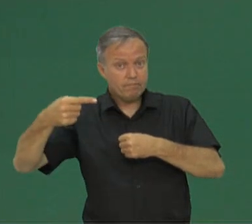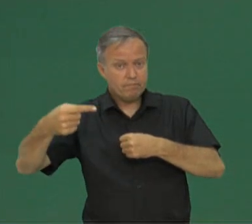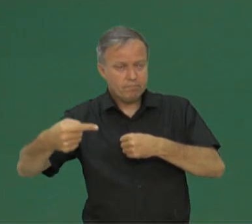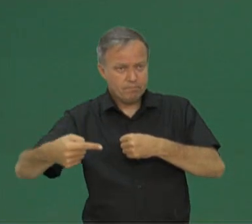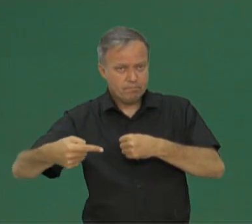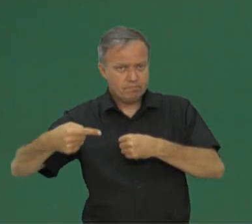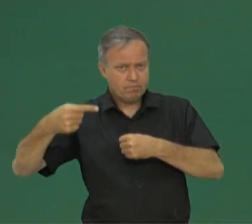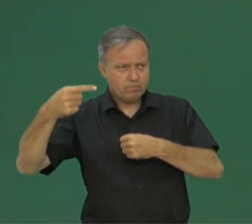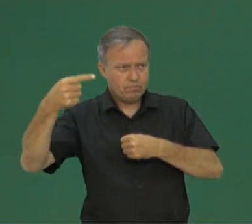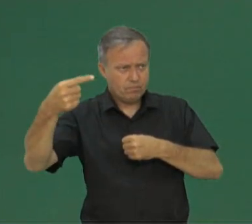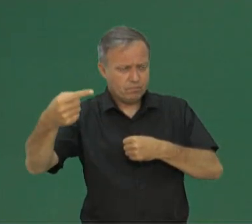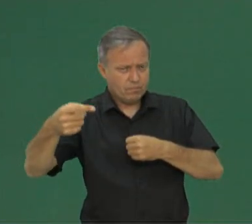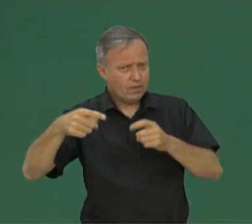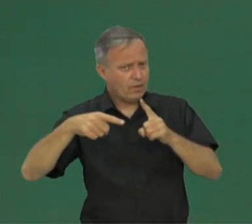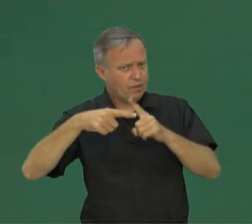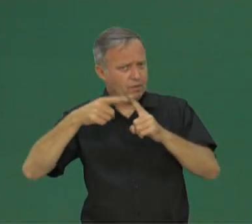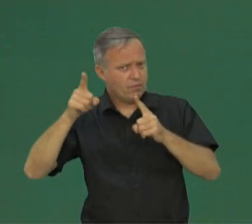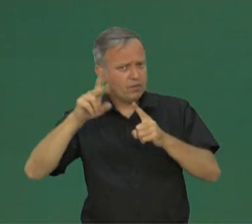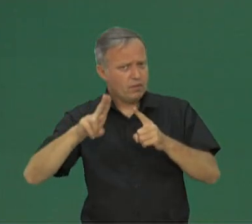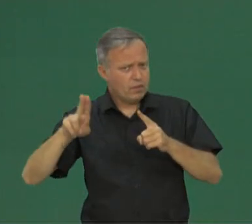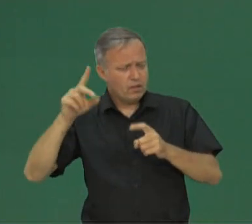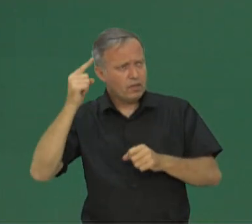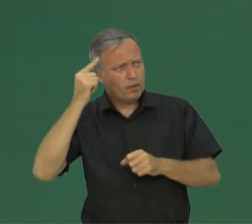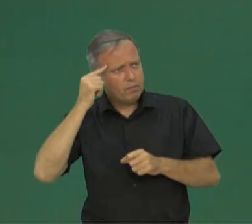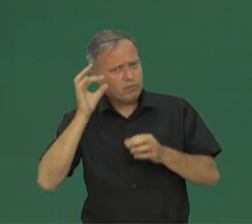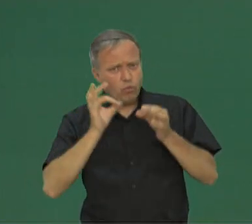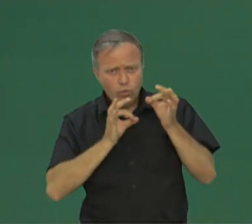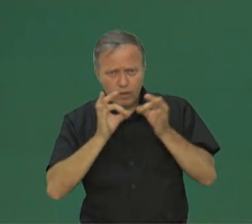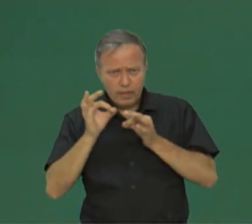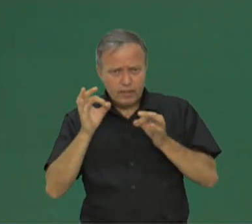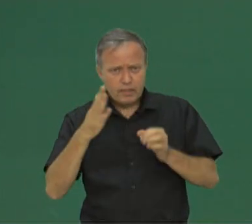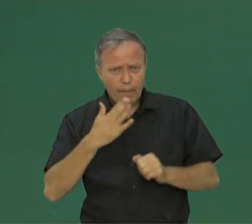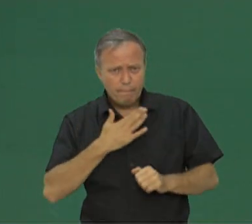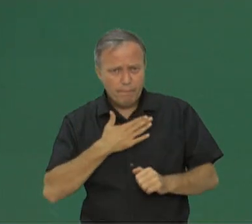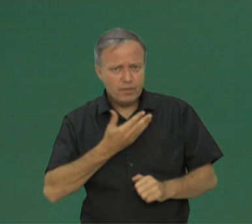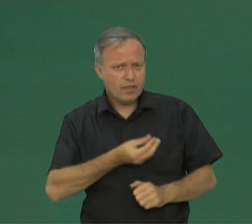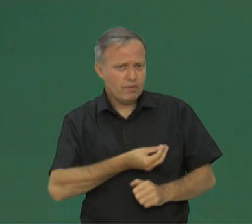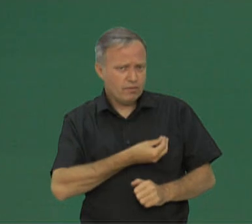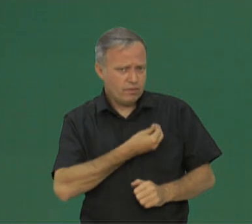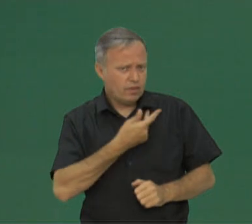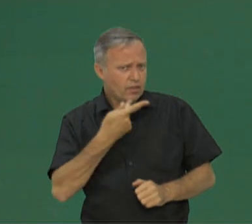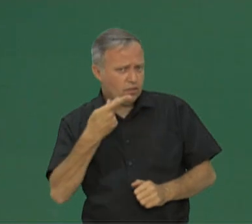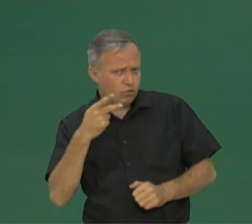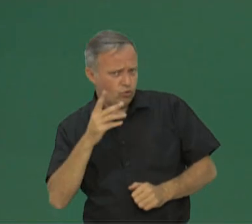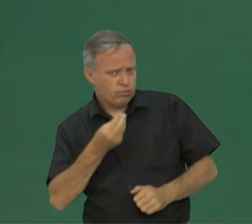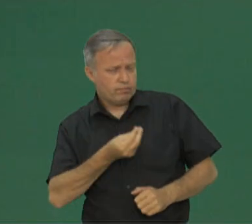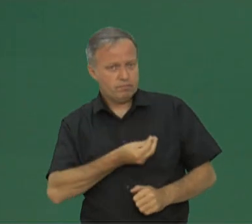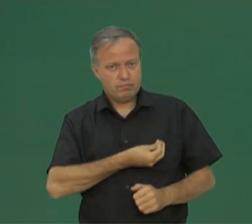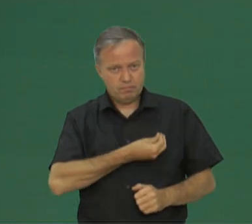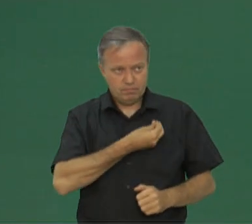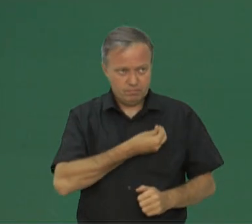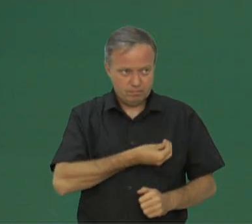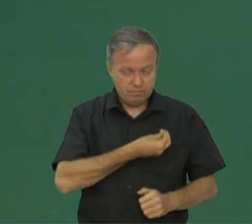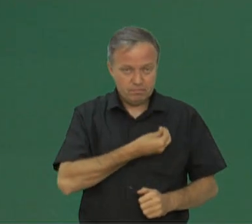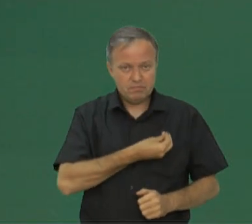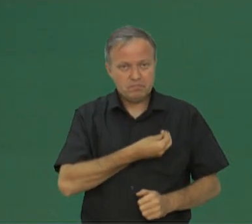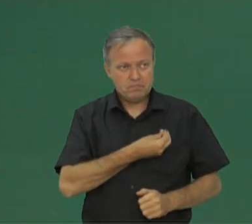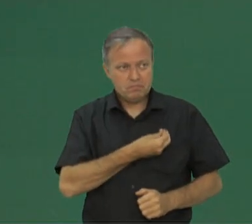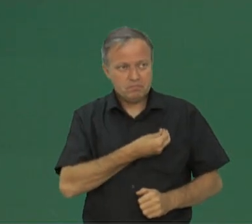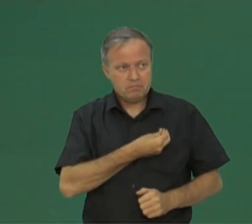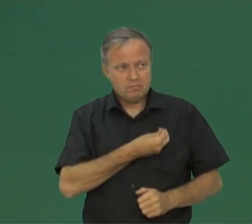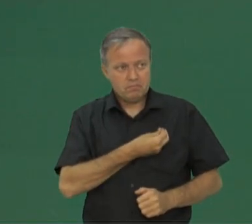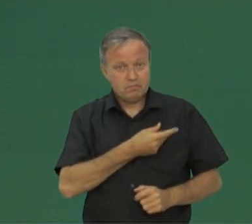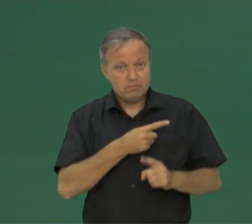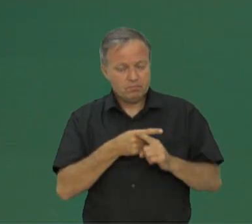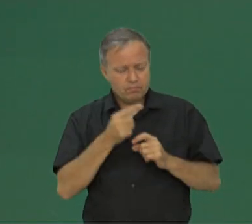uma organização na nossa vida para chegar, né? Para seguir em frente, né? A forma melhor de se viver e tudo mais, quem